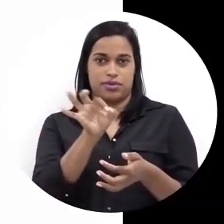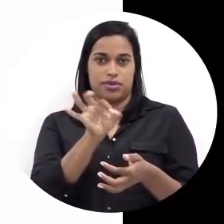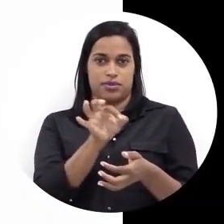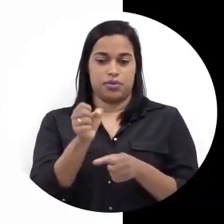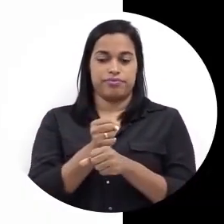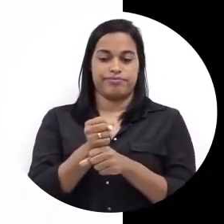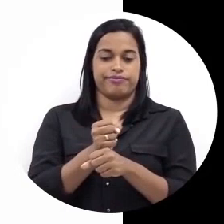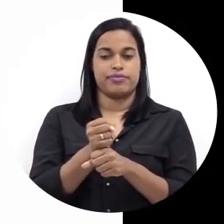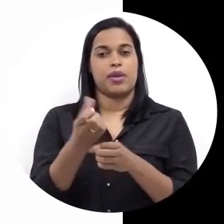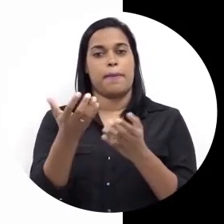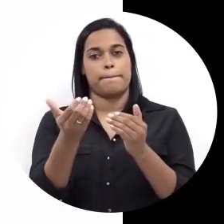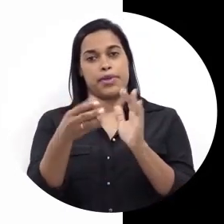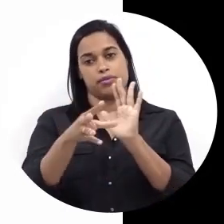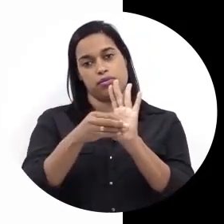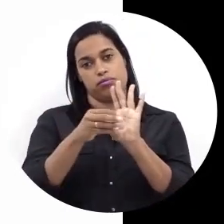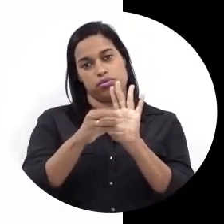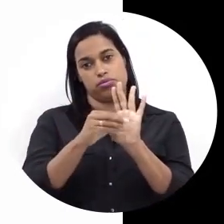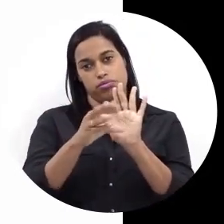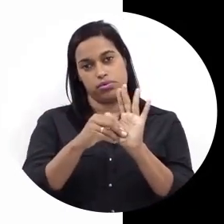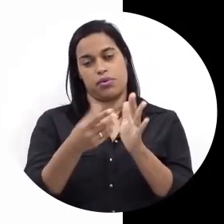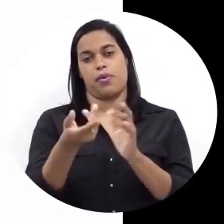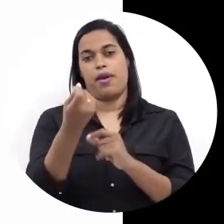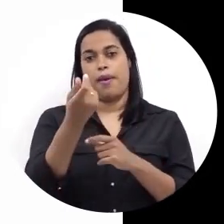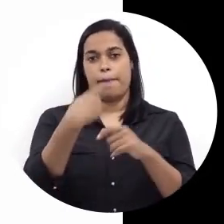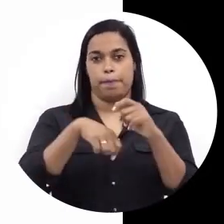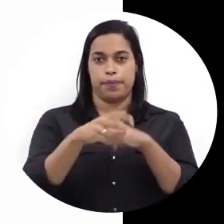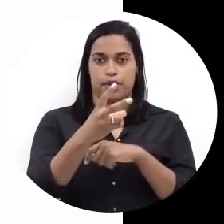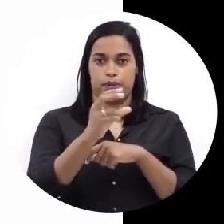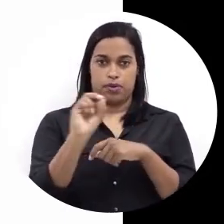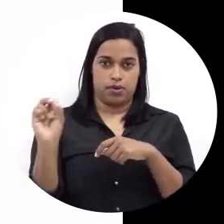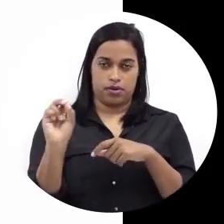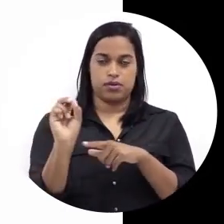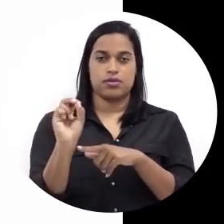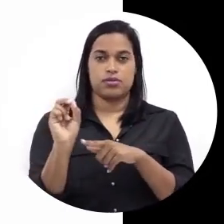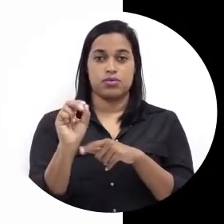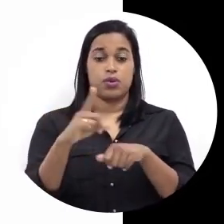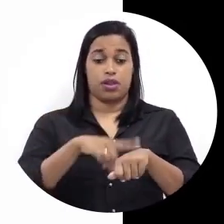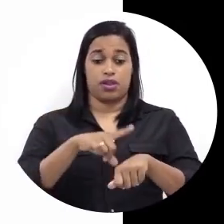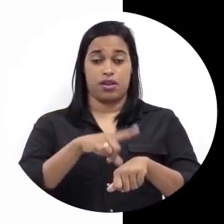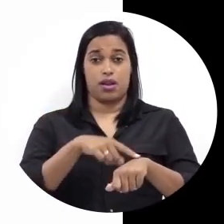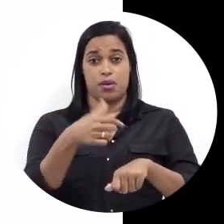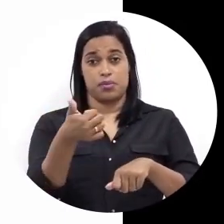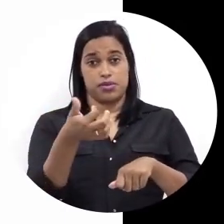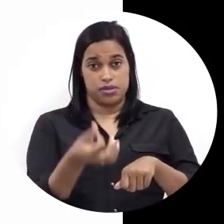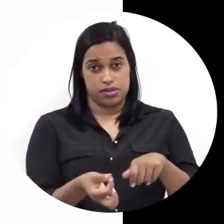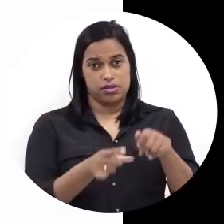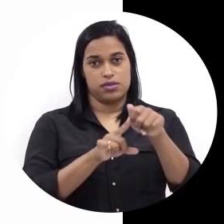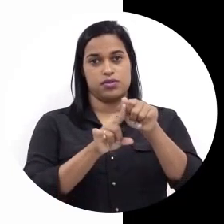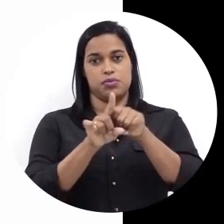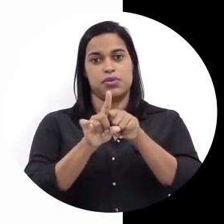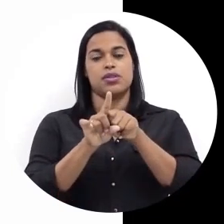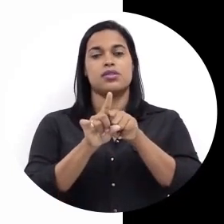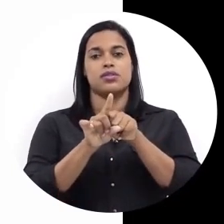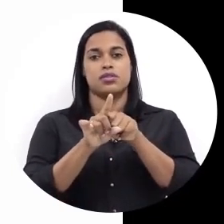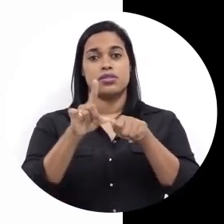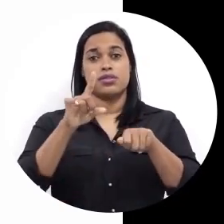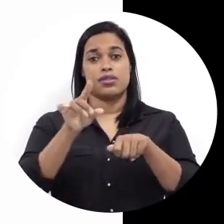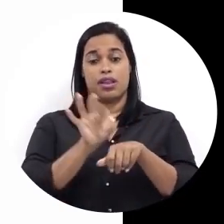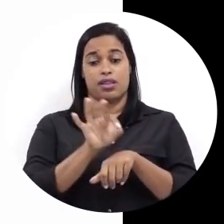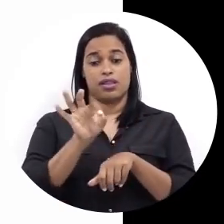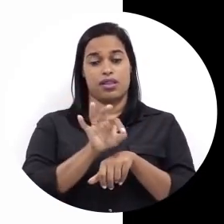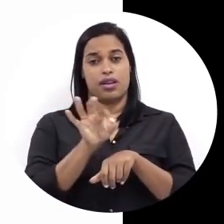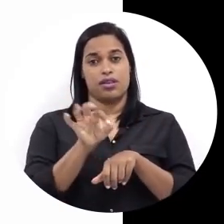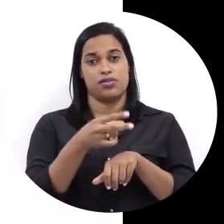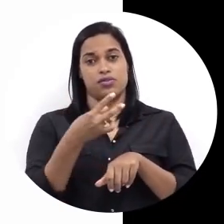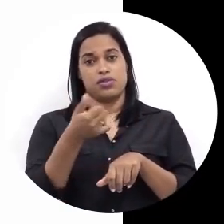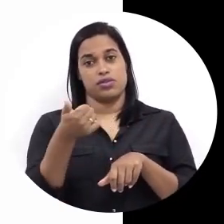questão pede o montante, o capital é R$ 500, o prazo é 16 meses, a taxa vai